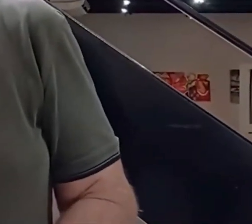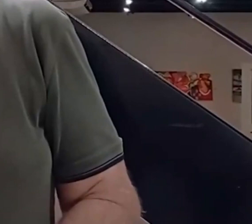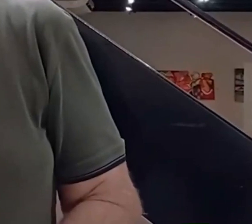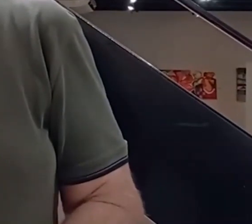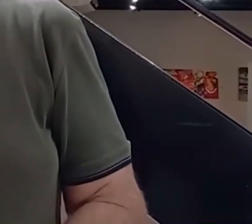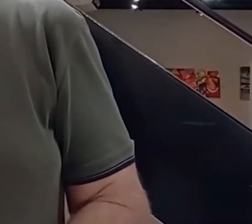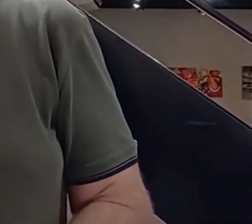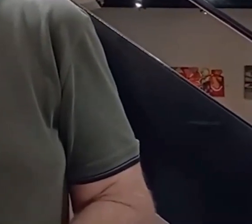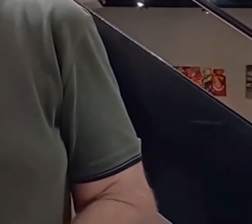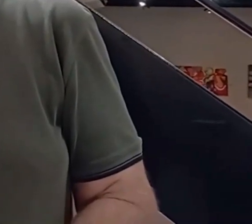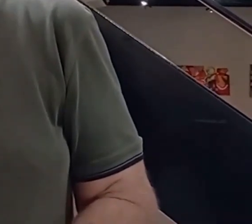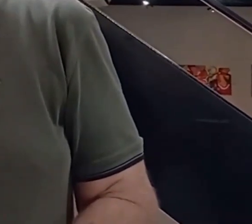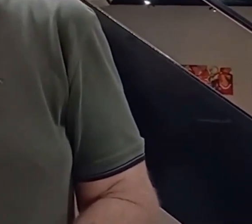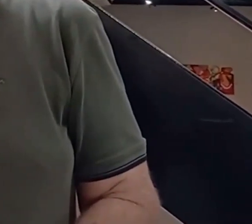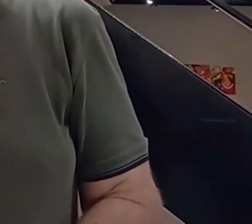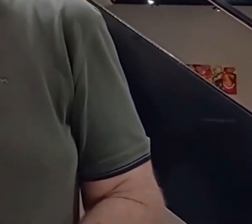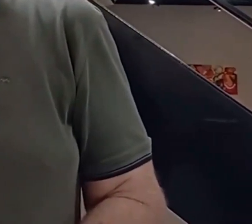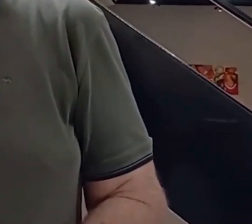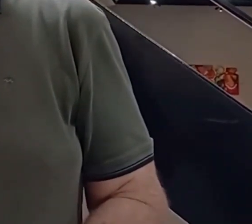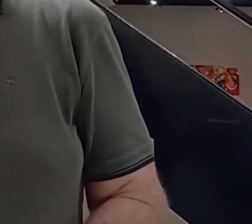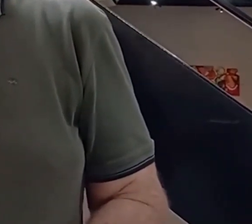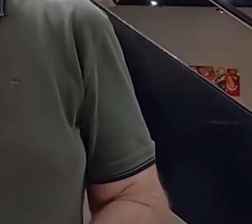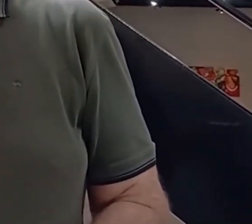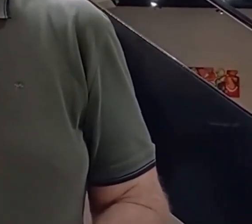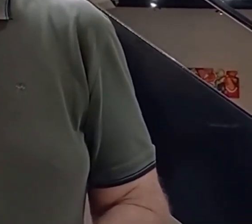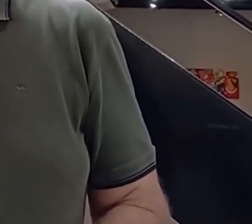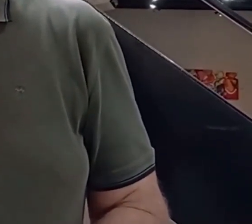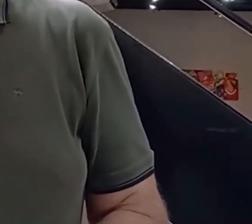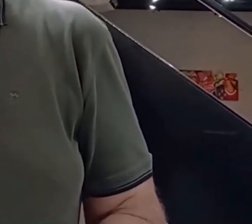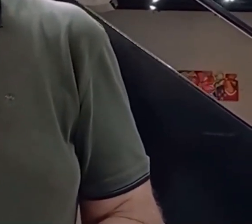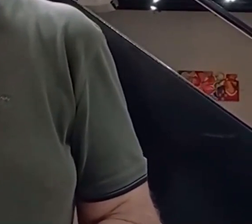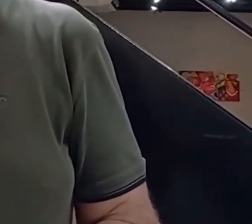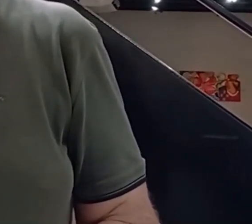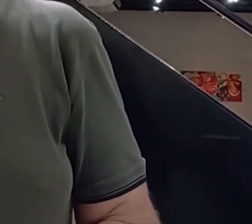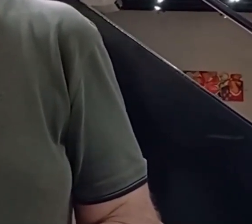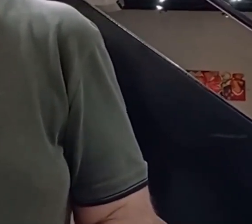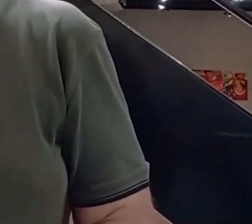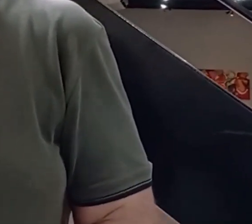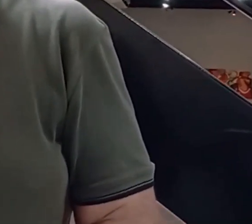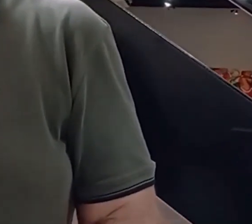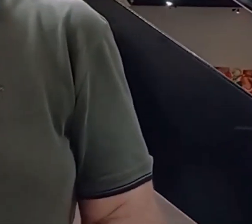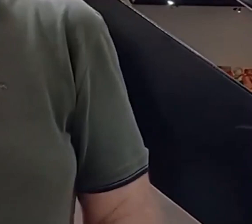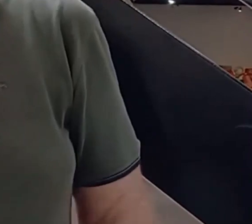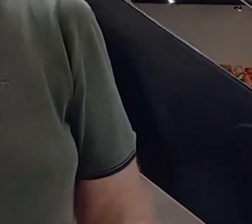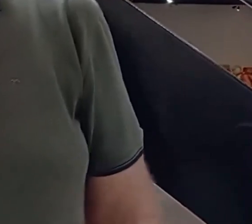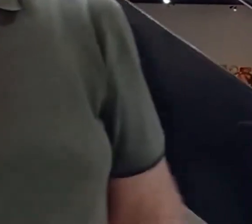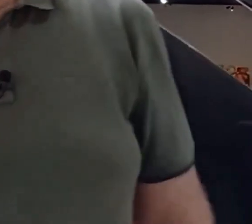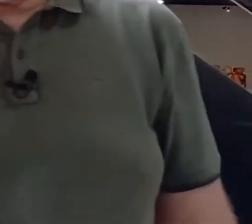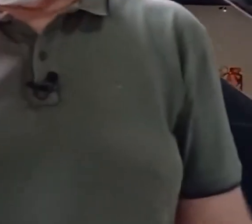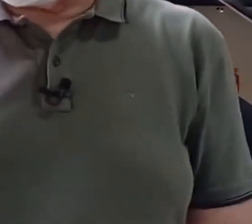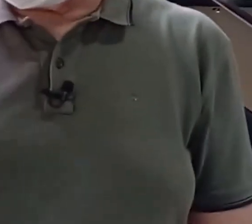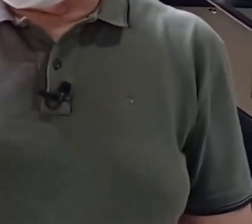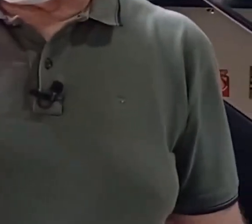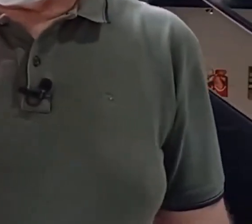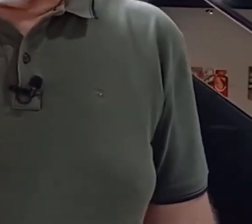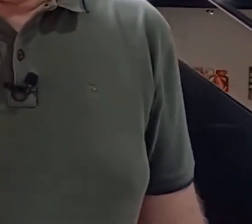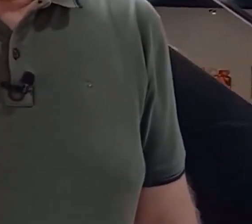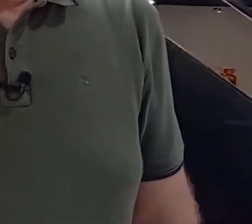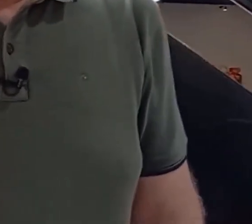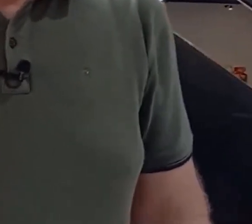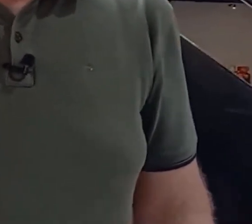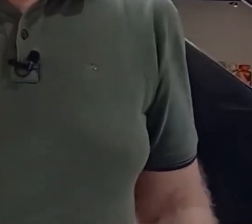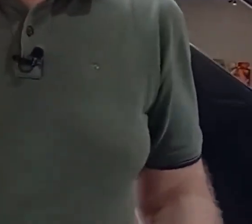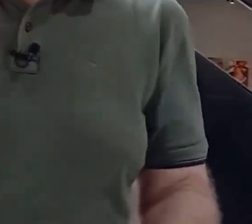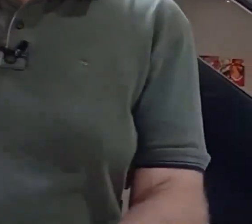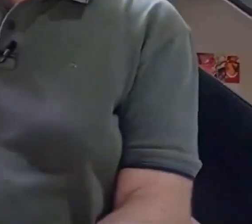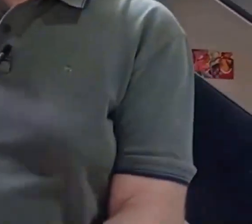dicas, né, e técnicas para uma pintura, tanto a óleo como a acrílico. Exatamente, nós temos aqui a tela, né,